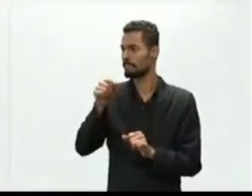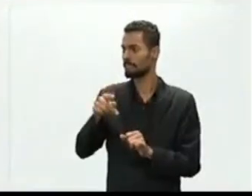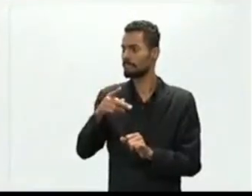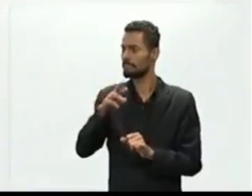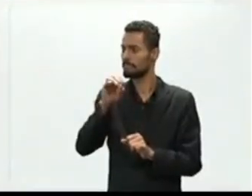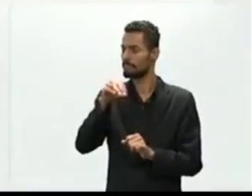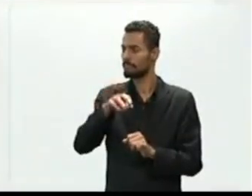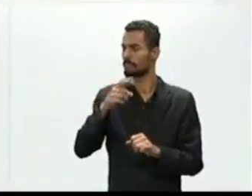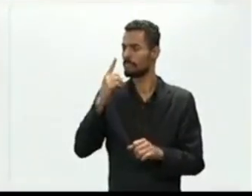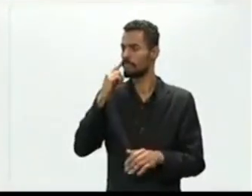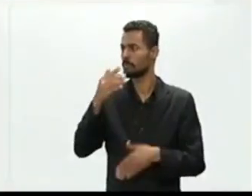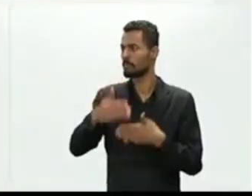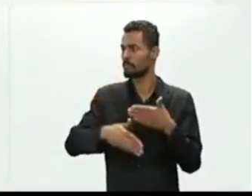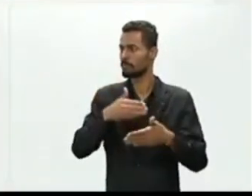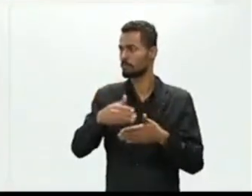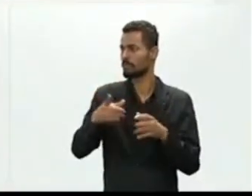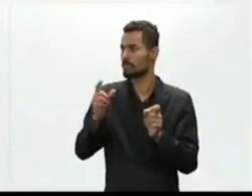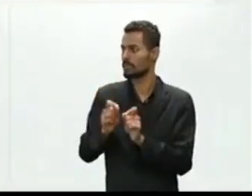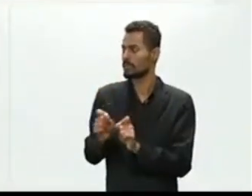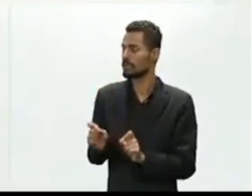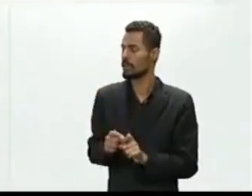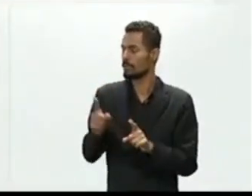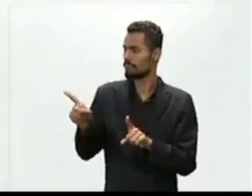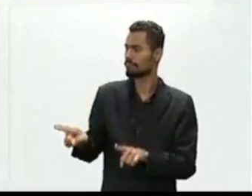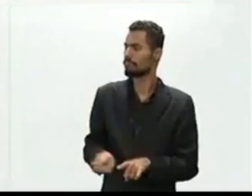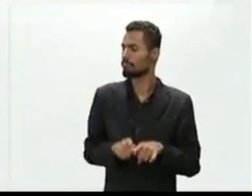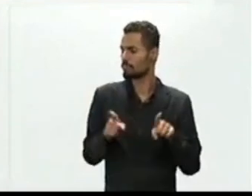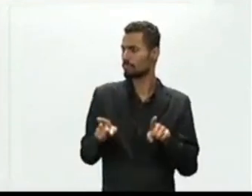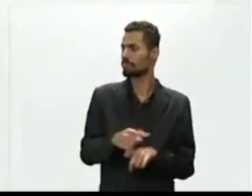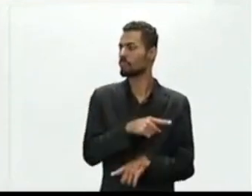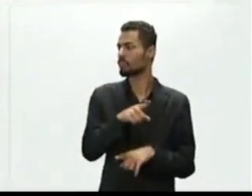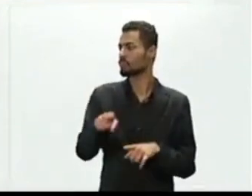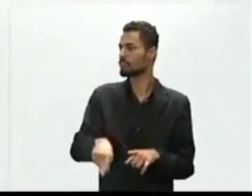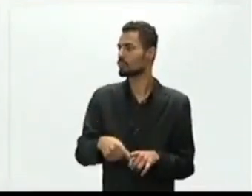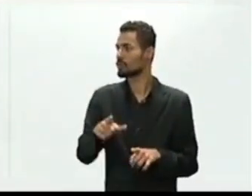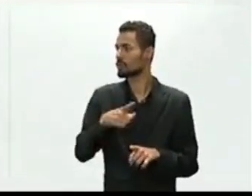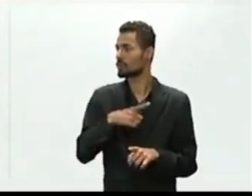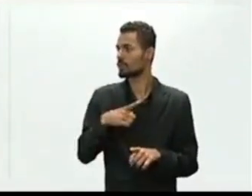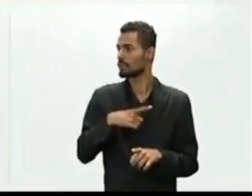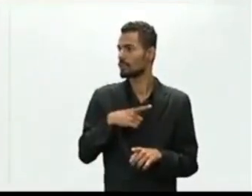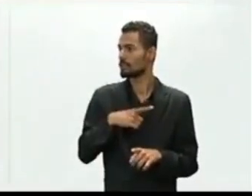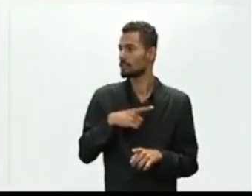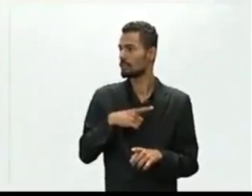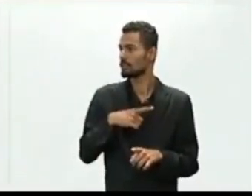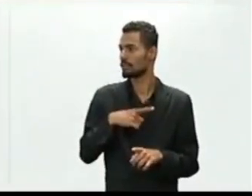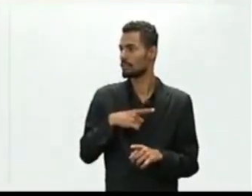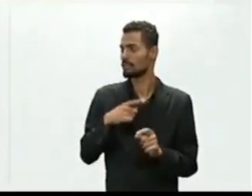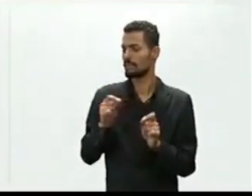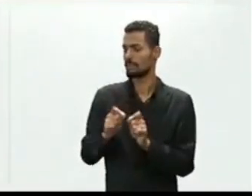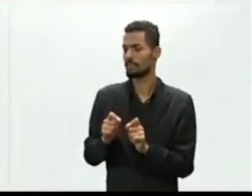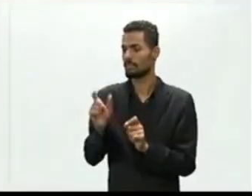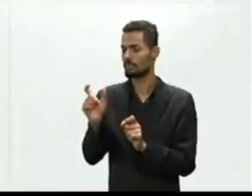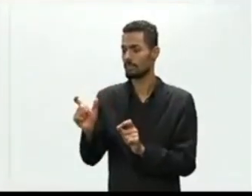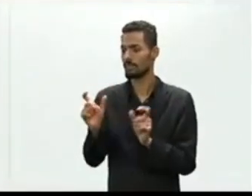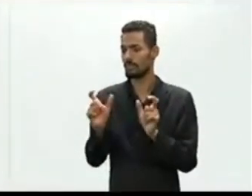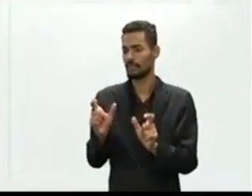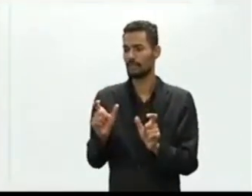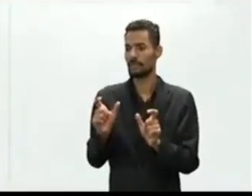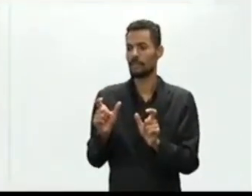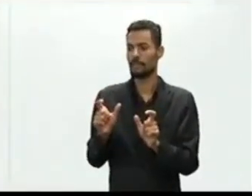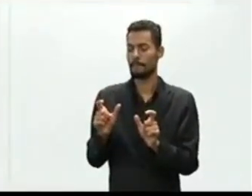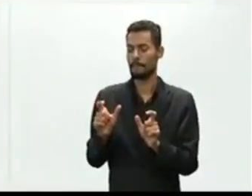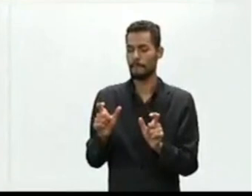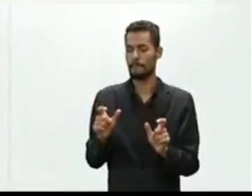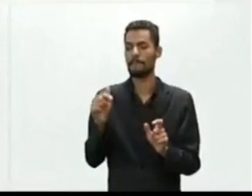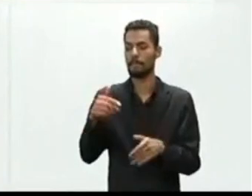vão iniciar o processo de replicação. Aí você vai ter a partir daqui uma fita aqui, a partir daqui uma fita aqui, tá? Faz